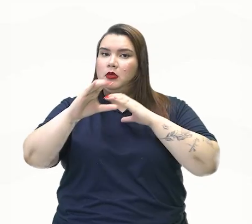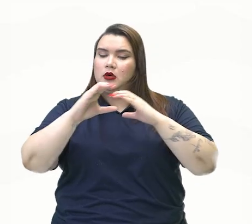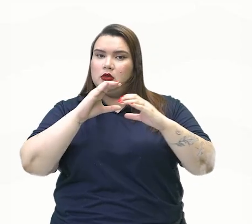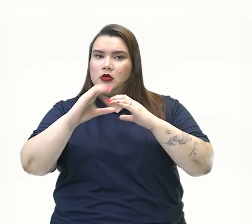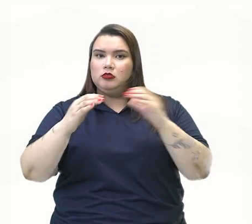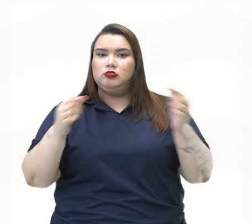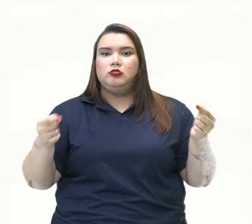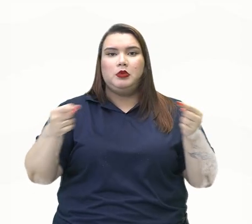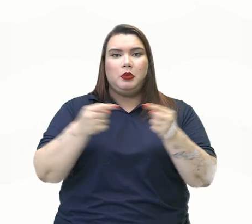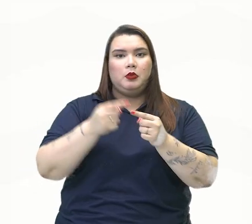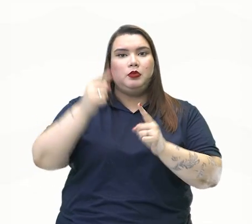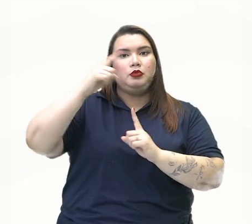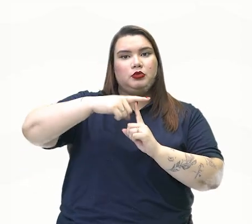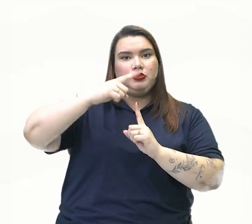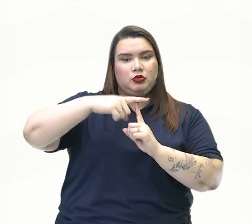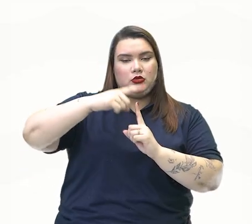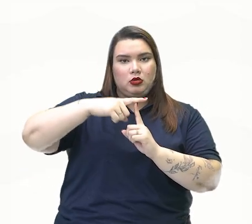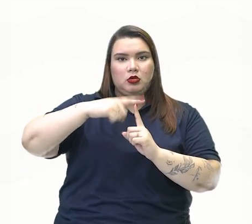é um tipo de